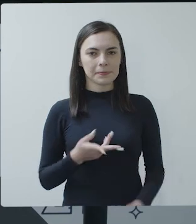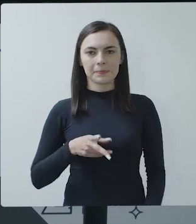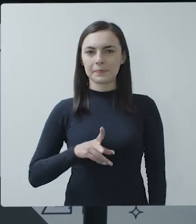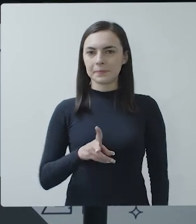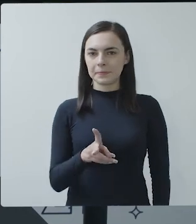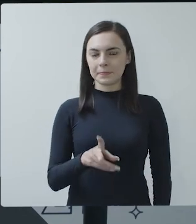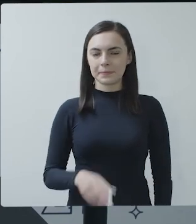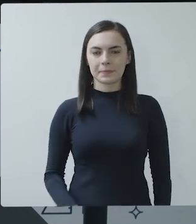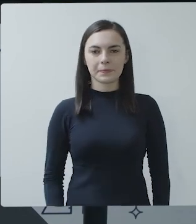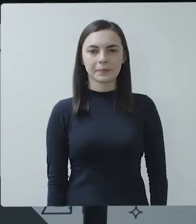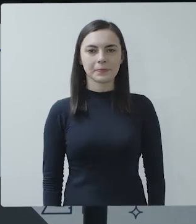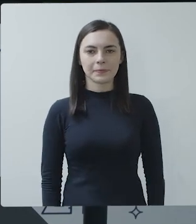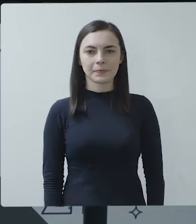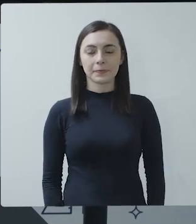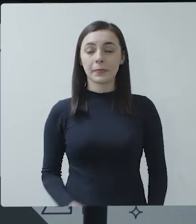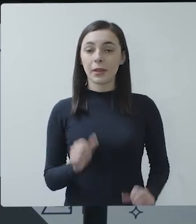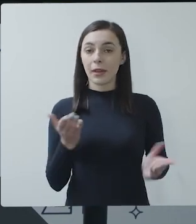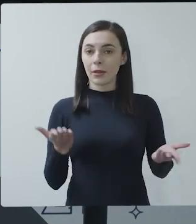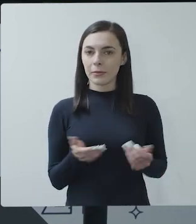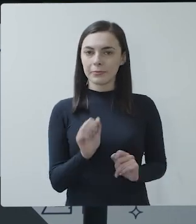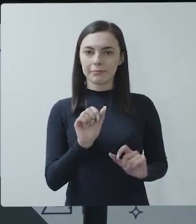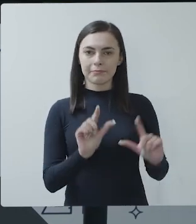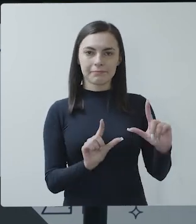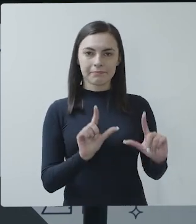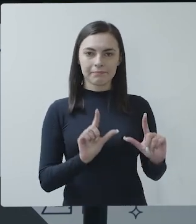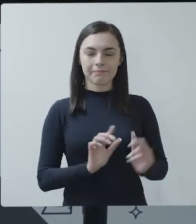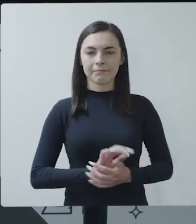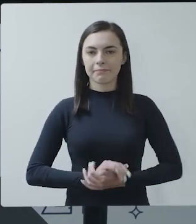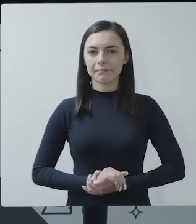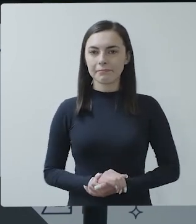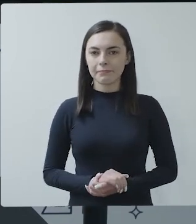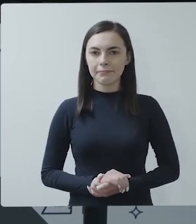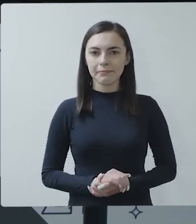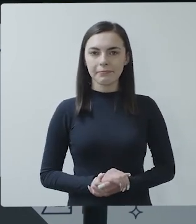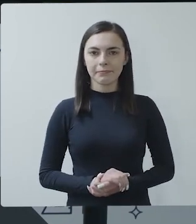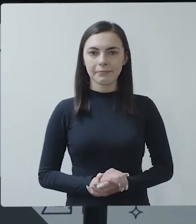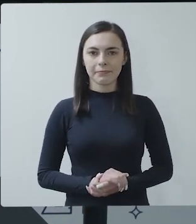Vamos então prosseguir. Aqui na tela com a professora.